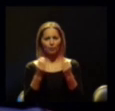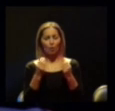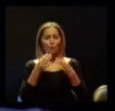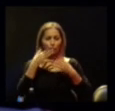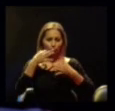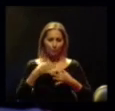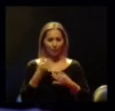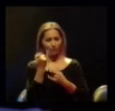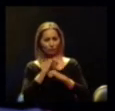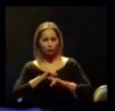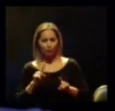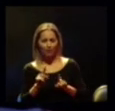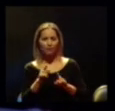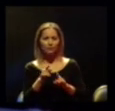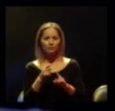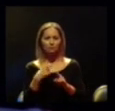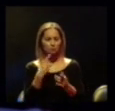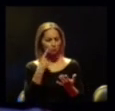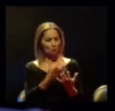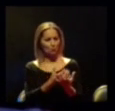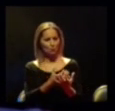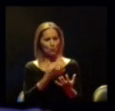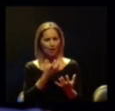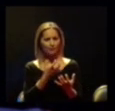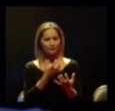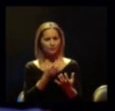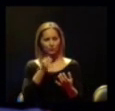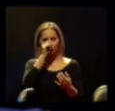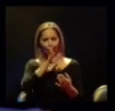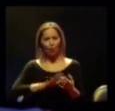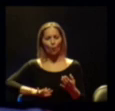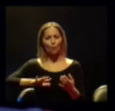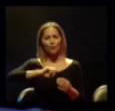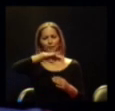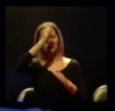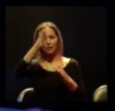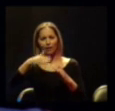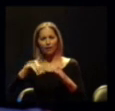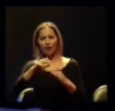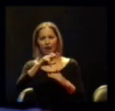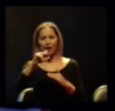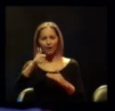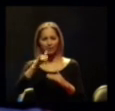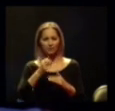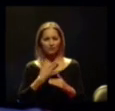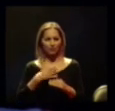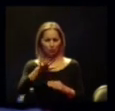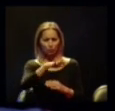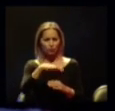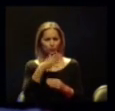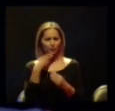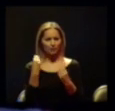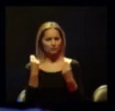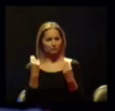informal, destacando-se a autenticidade do Parque Natural da Arrábida, que é um espaço privilegiado para